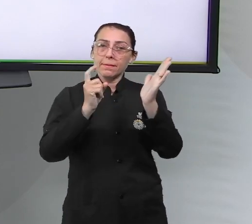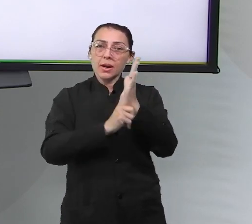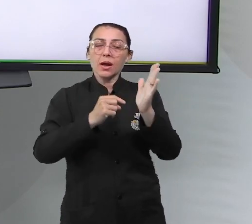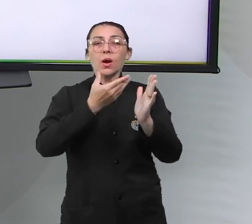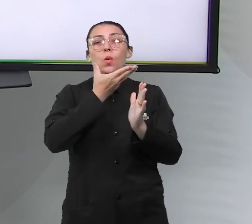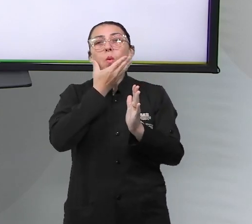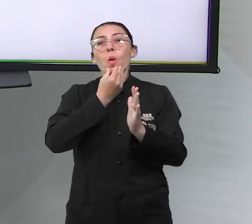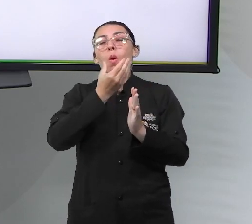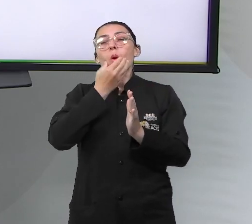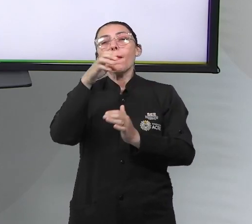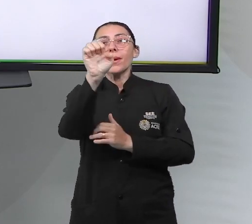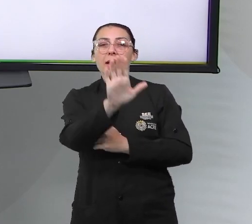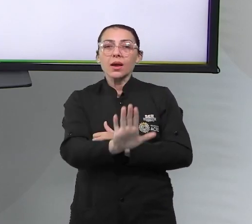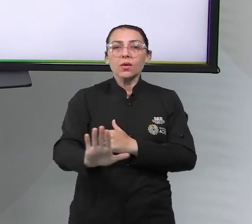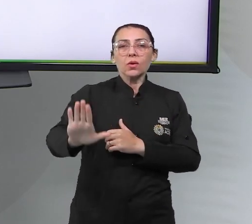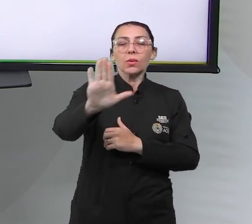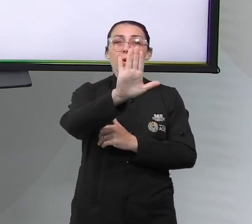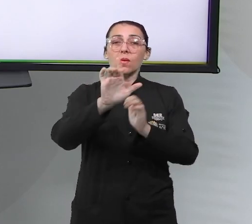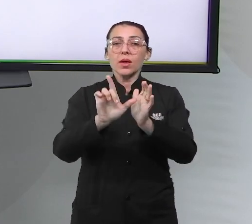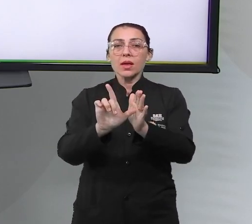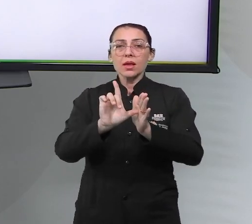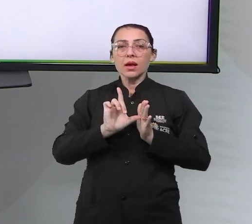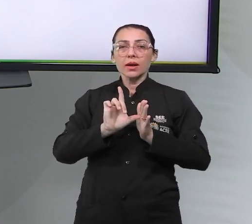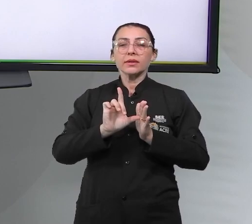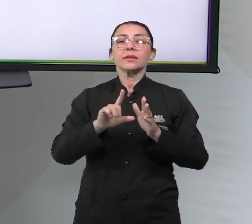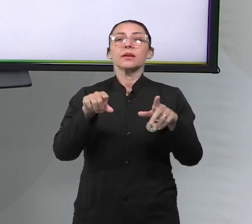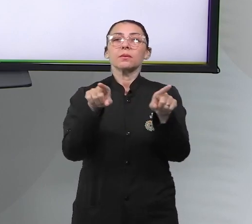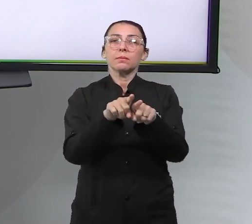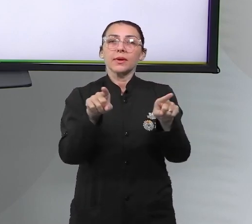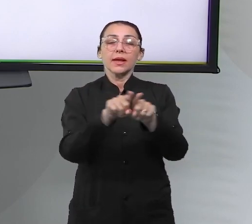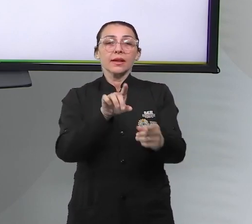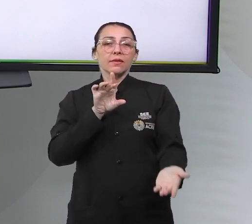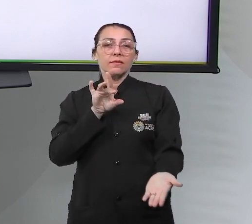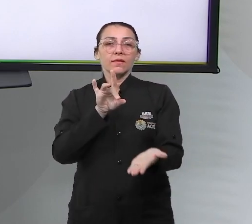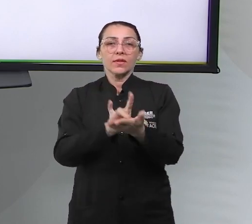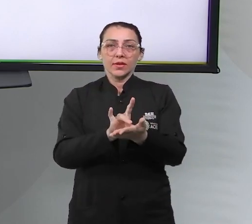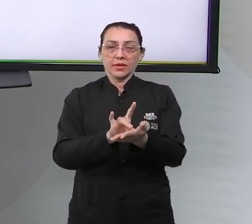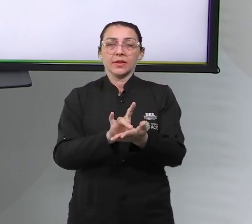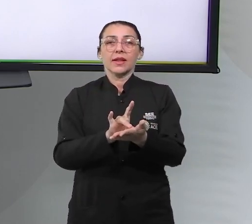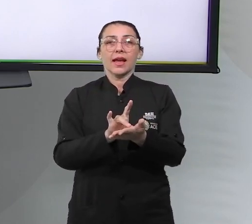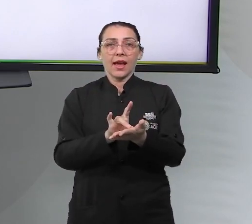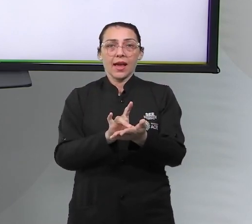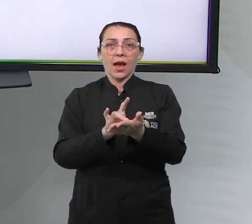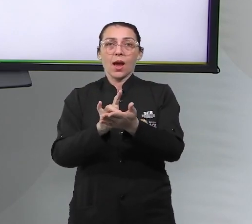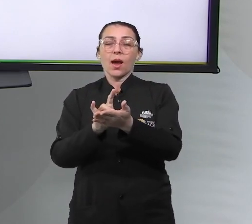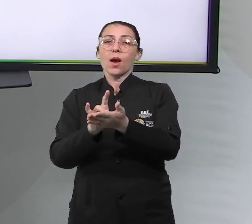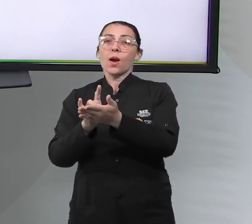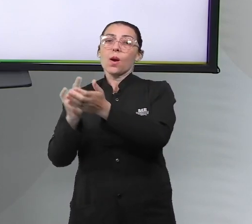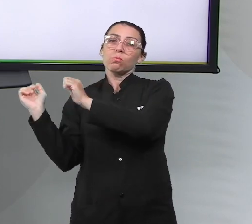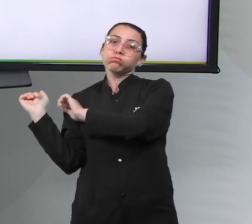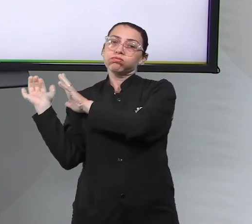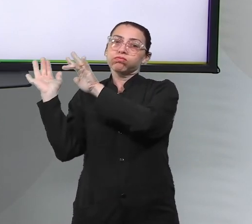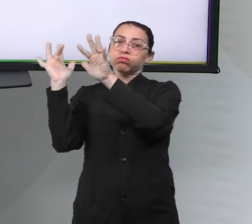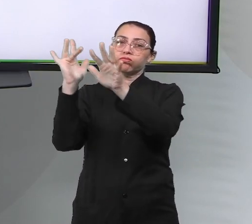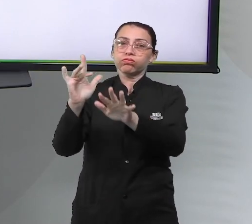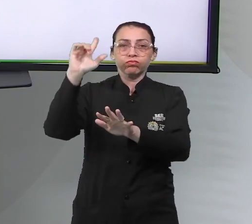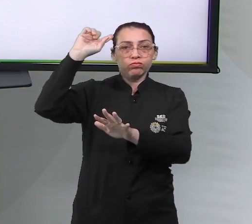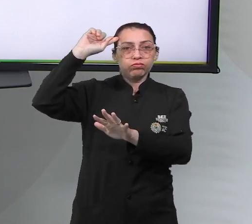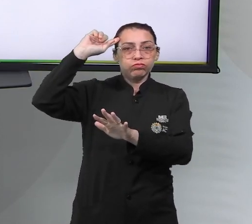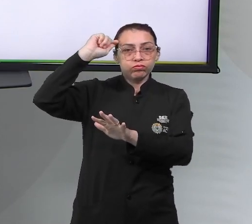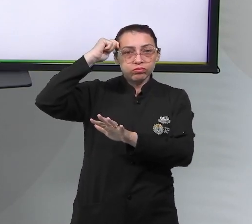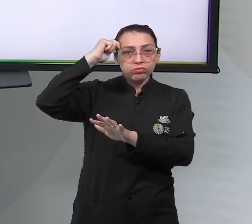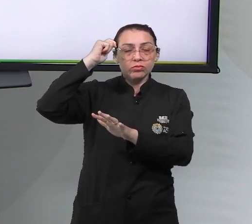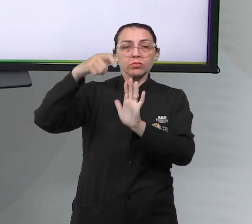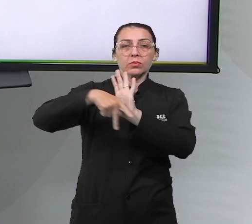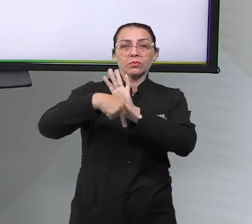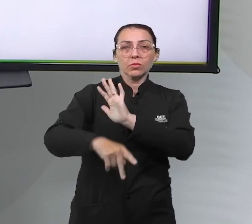homem europeu, e posteriormente a essa realidade, a vinda dos negros africanos para o